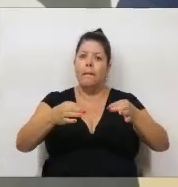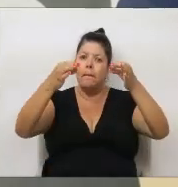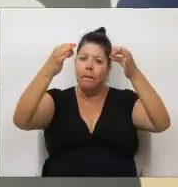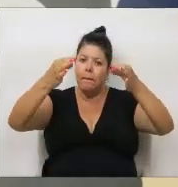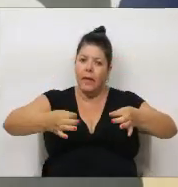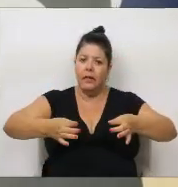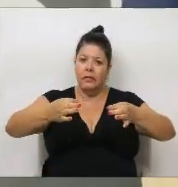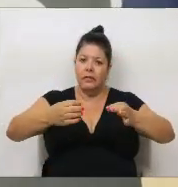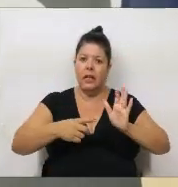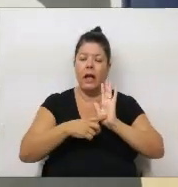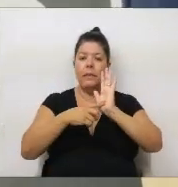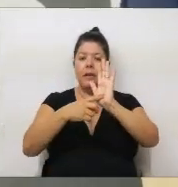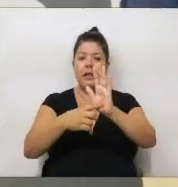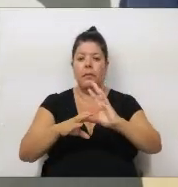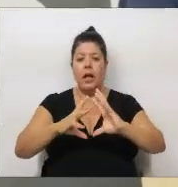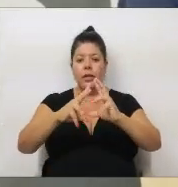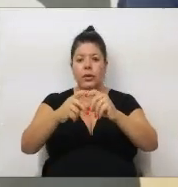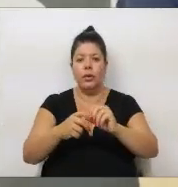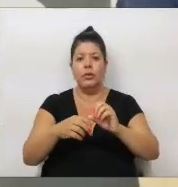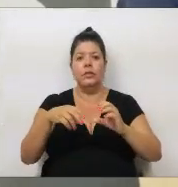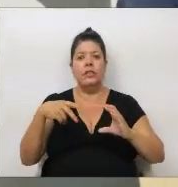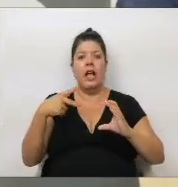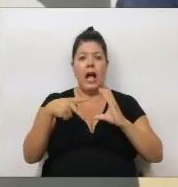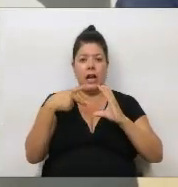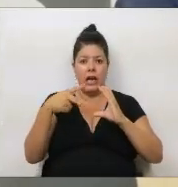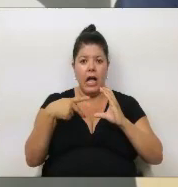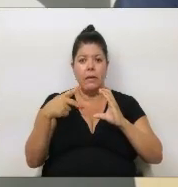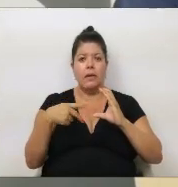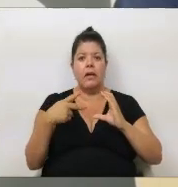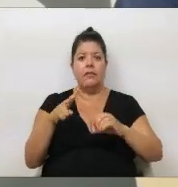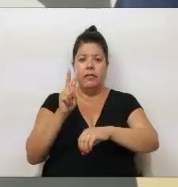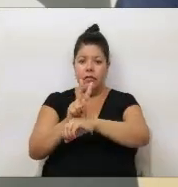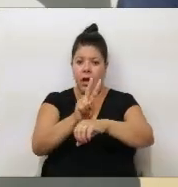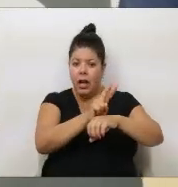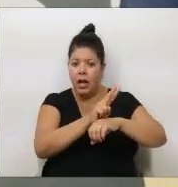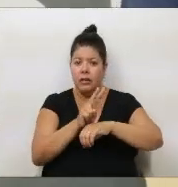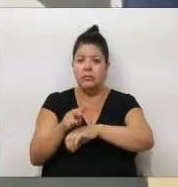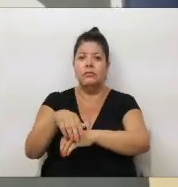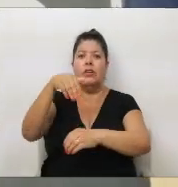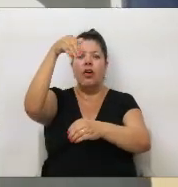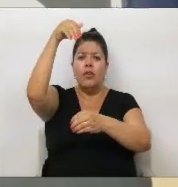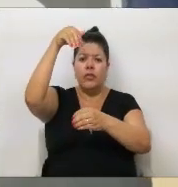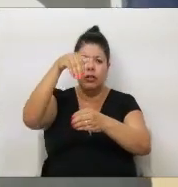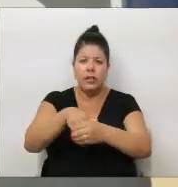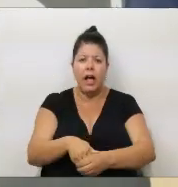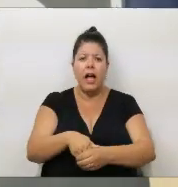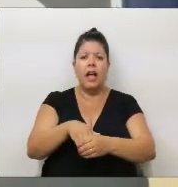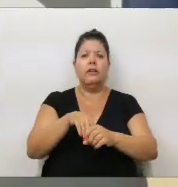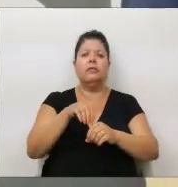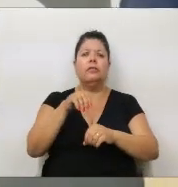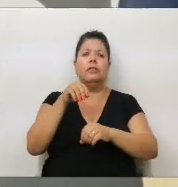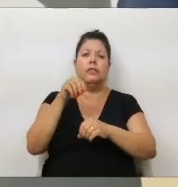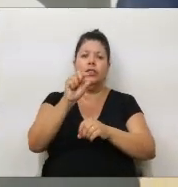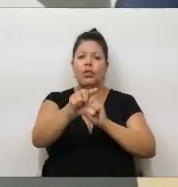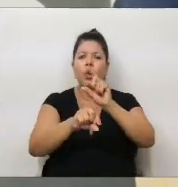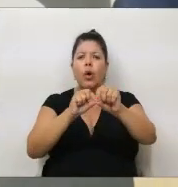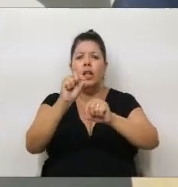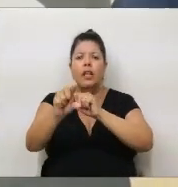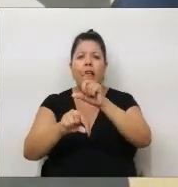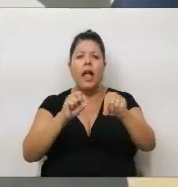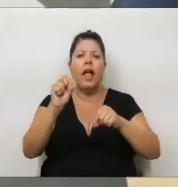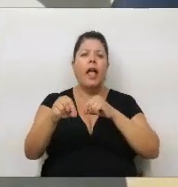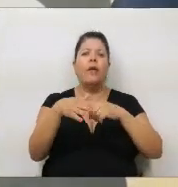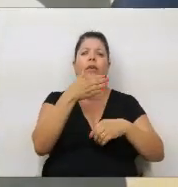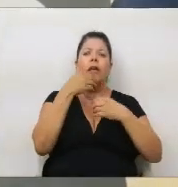apresentado para todas as instâncias, e a Câmara vai exercer o seu papel de votar, de analisar, de modificar onde for